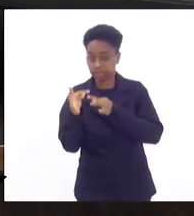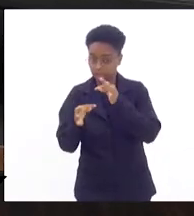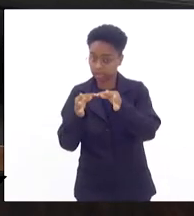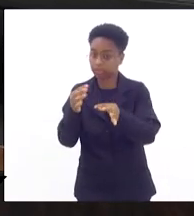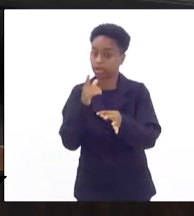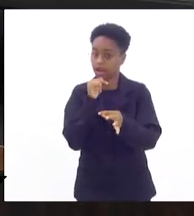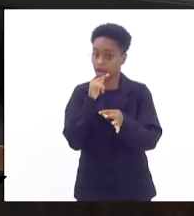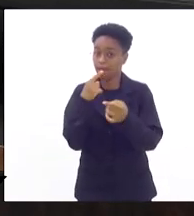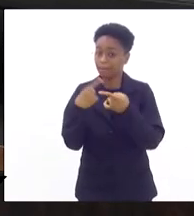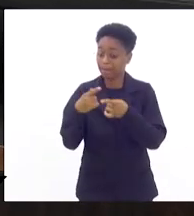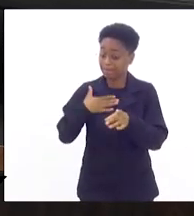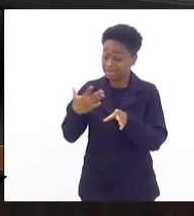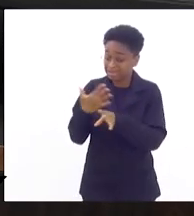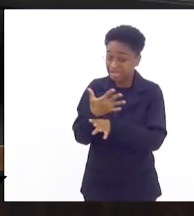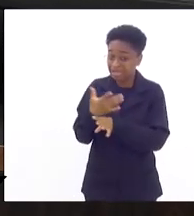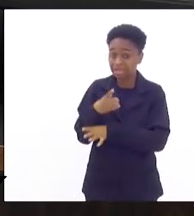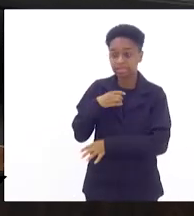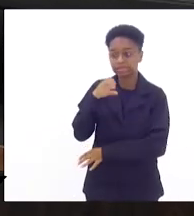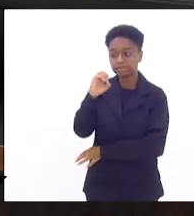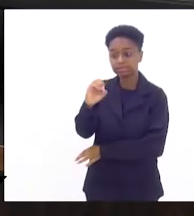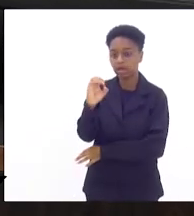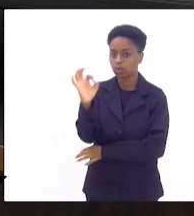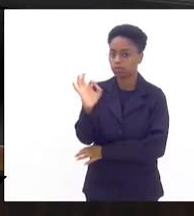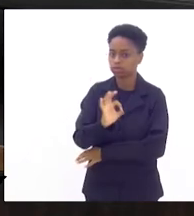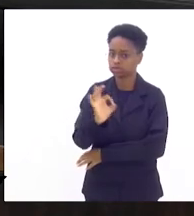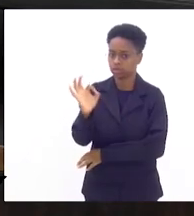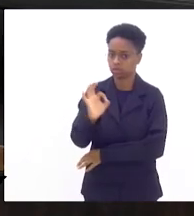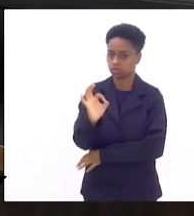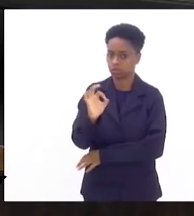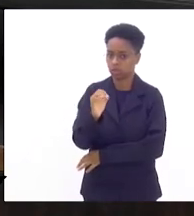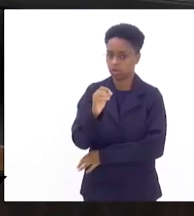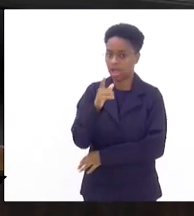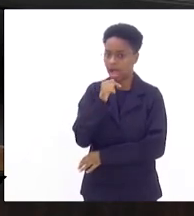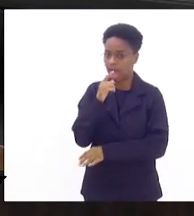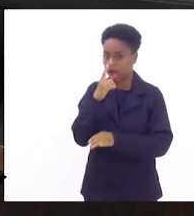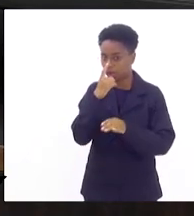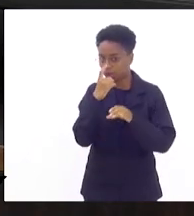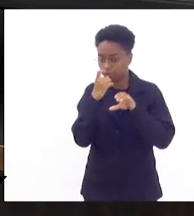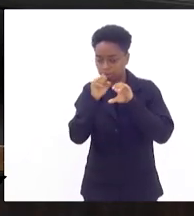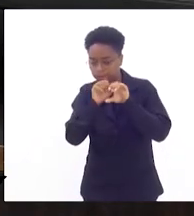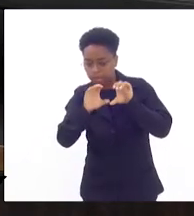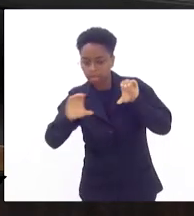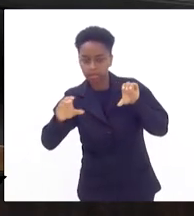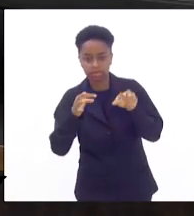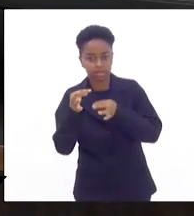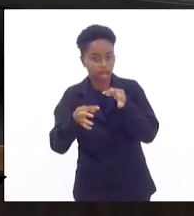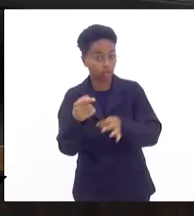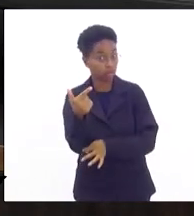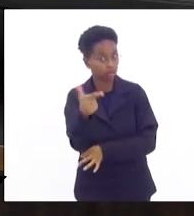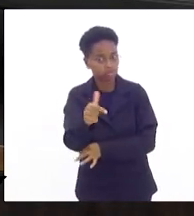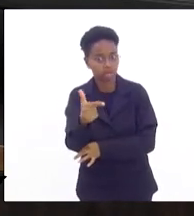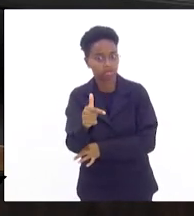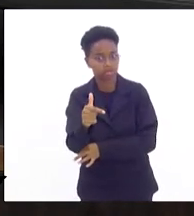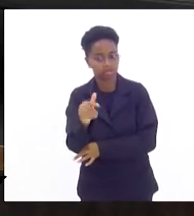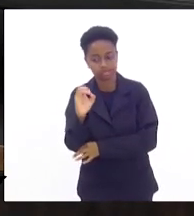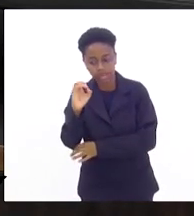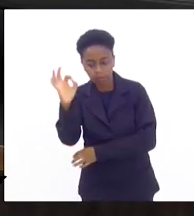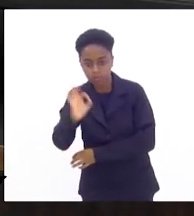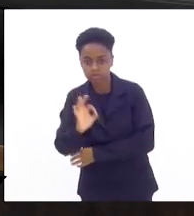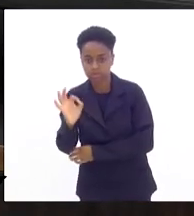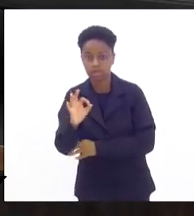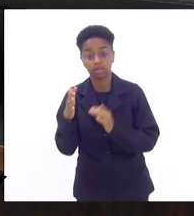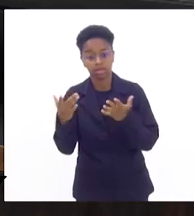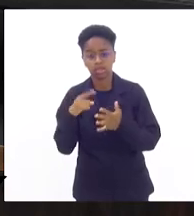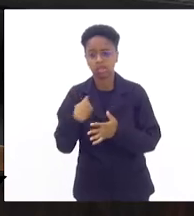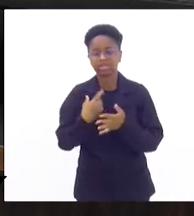João de Meriti, tem 0% do esgoto tratado. 0%. E a gente sempre escuta que o Estado